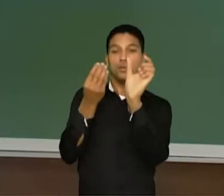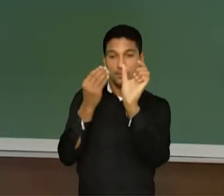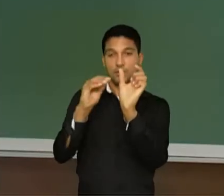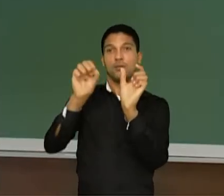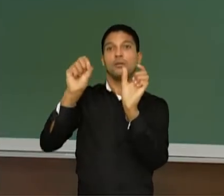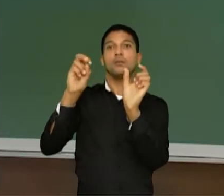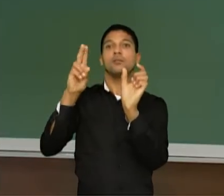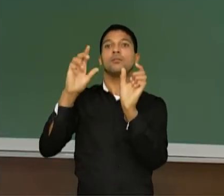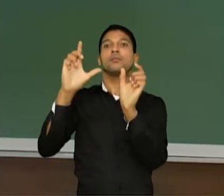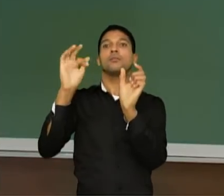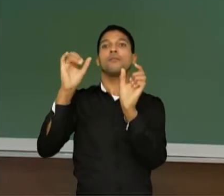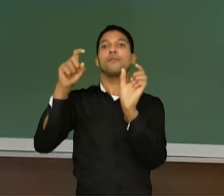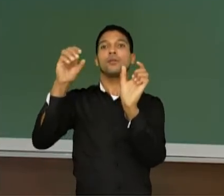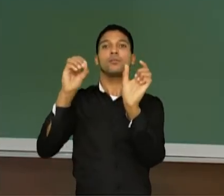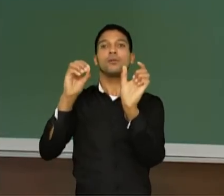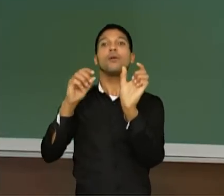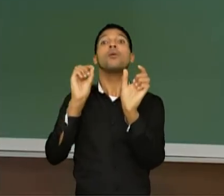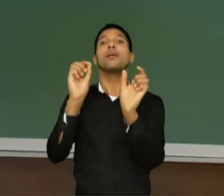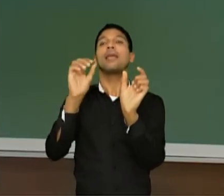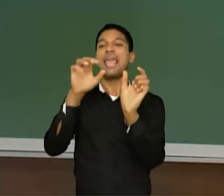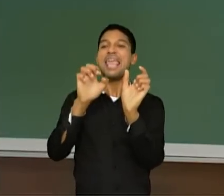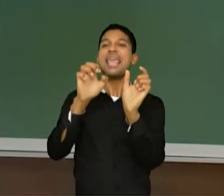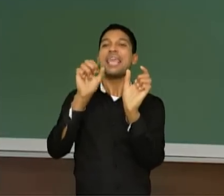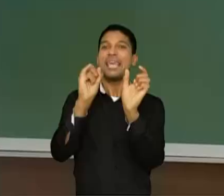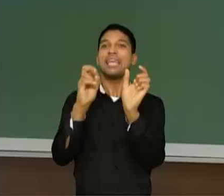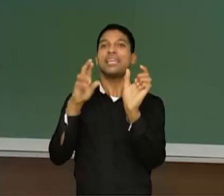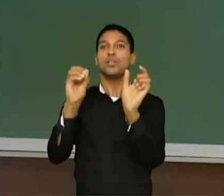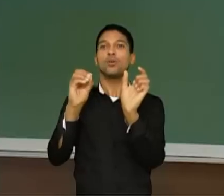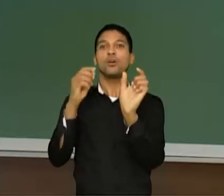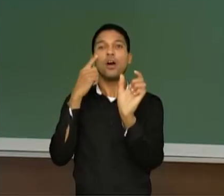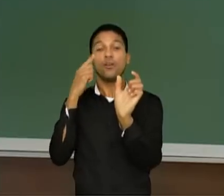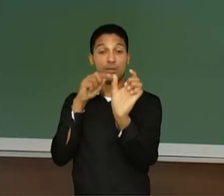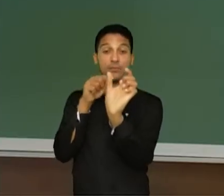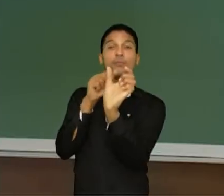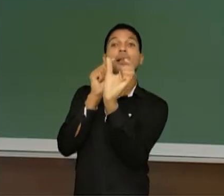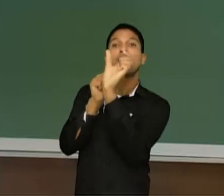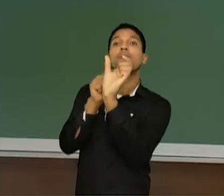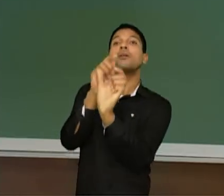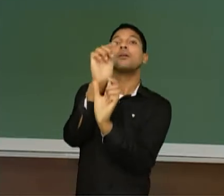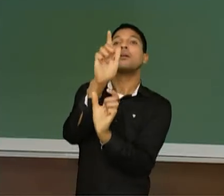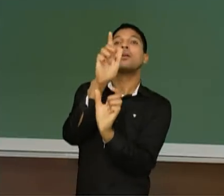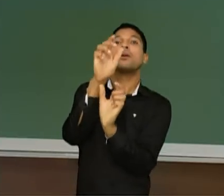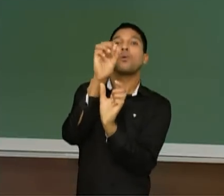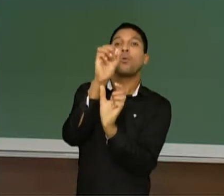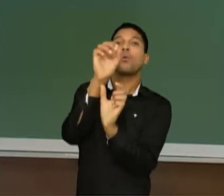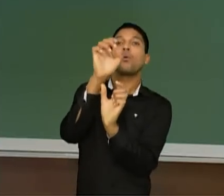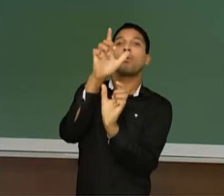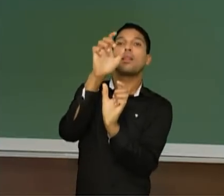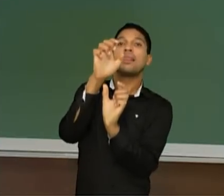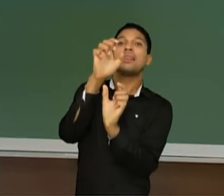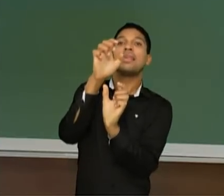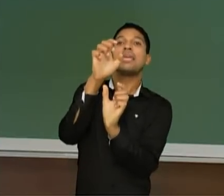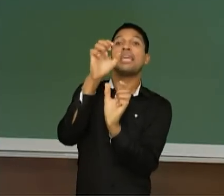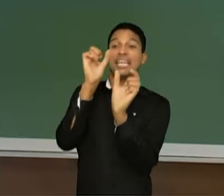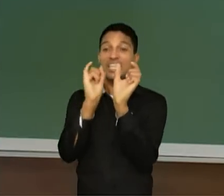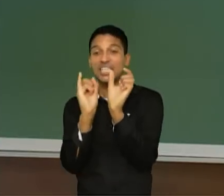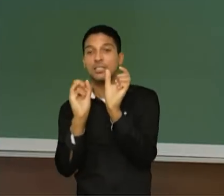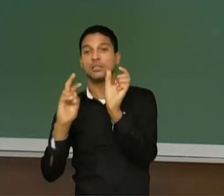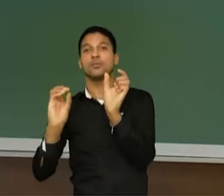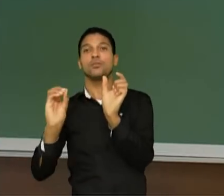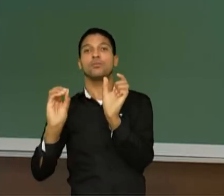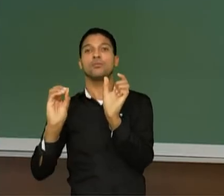por exemplo, goleiro, fazendeiro, carrinheiro e outras palavras que não estão mencionadas aqui, né? Formando